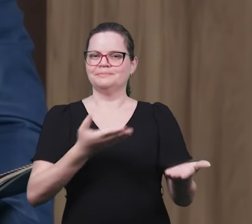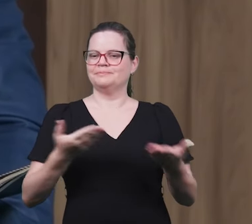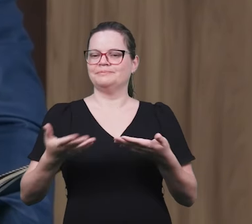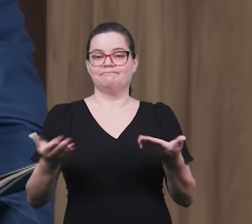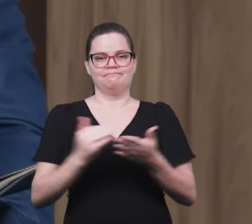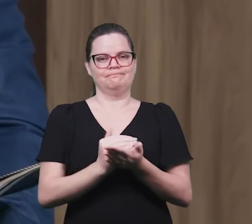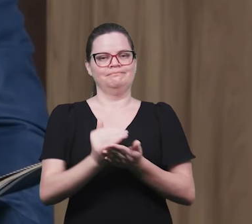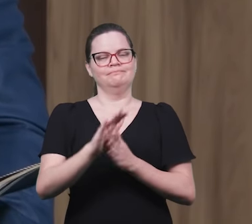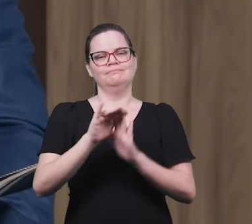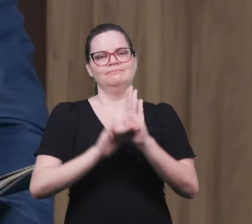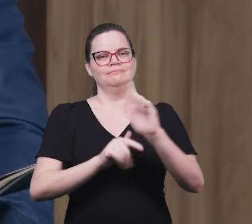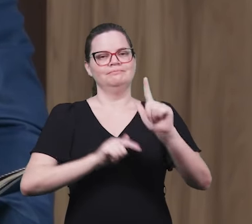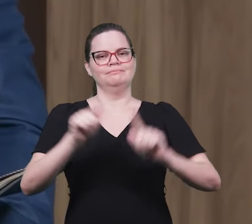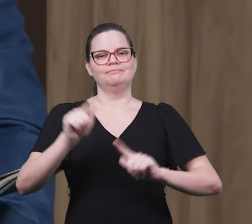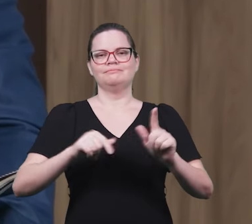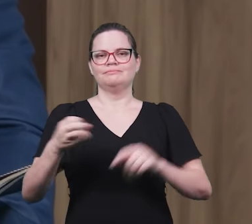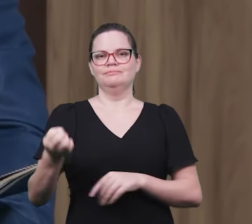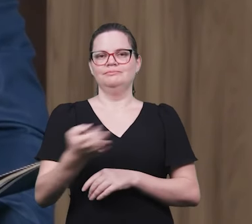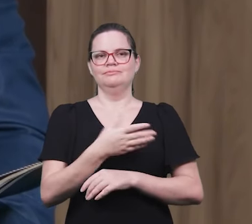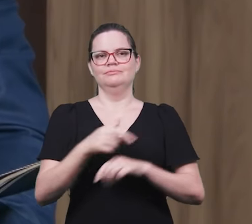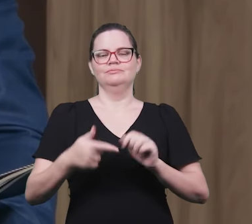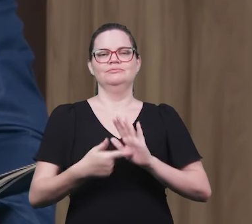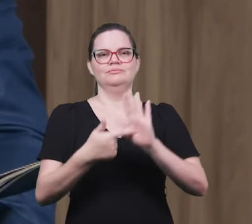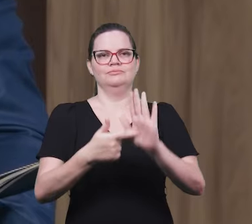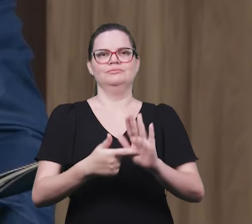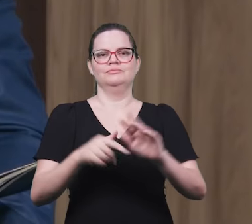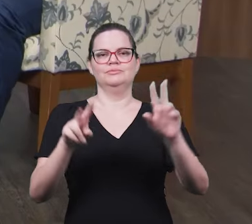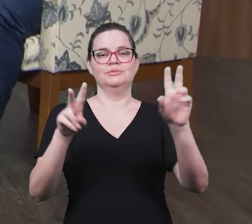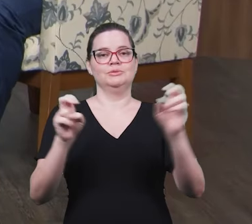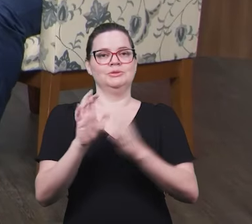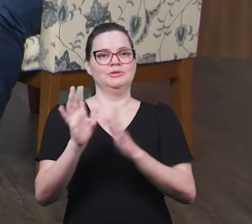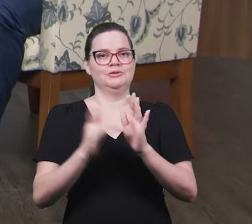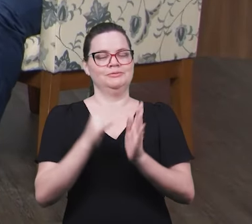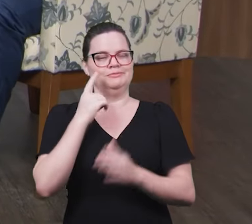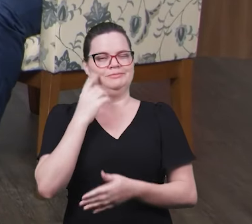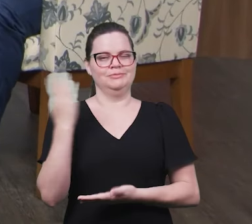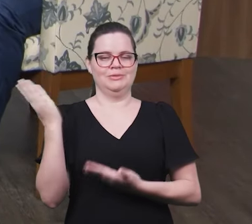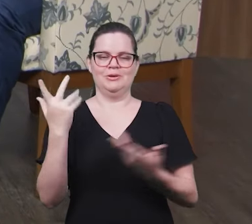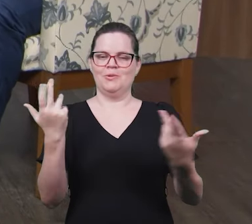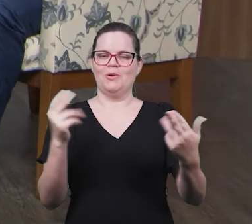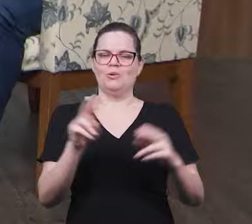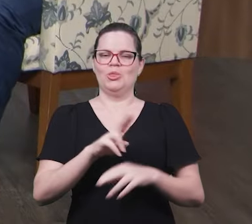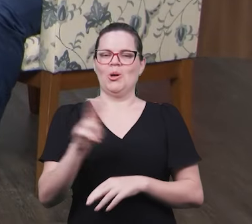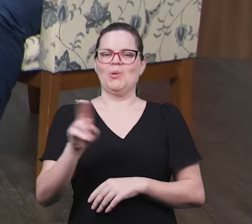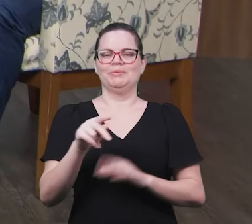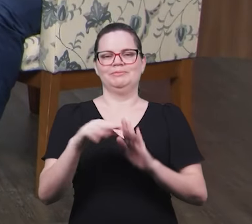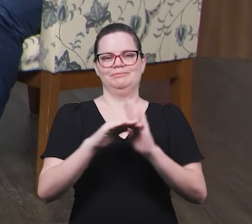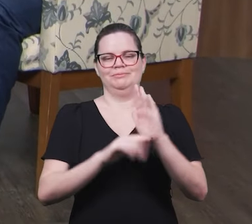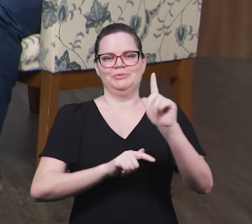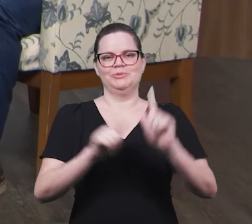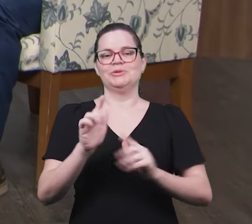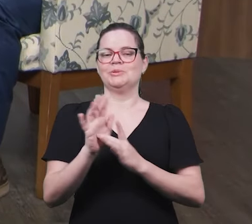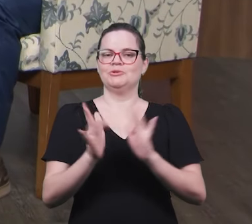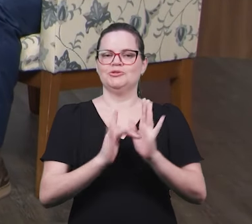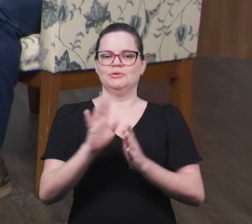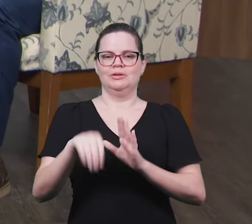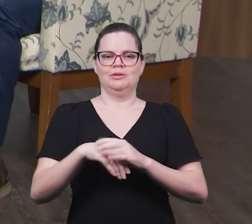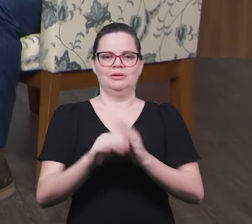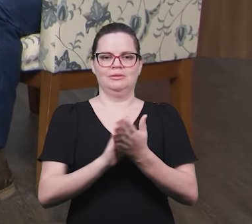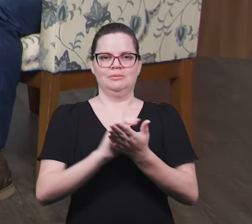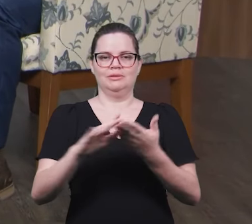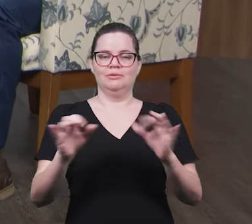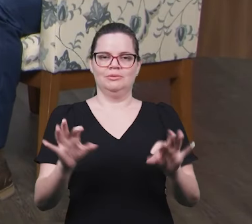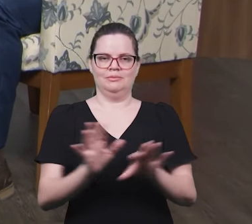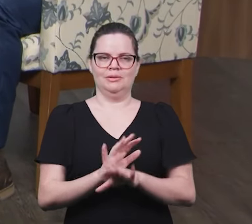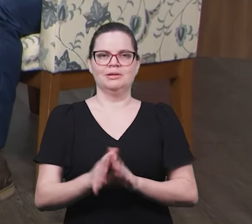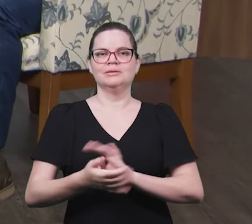mais um episódio onde nós vamos discorrer sobre, novamente, Jesus em toda a Bíblia, esse programa maravilhoso e que tem nos